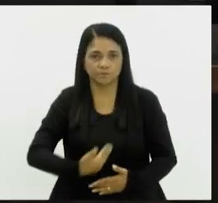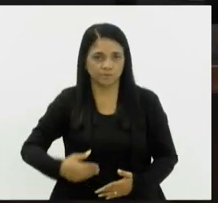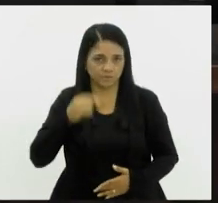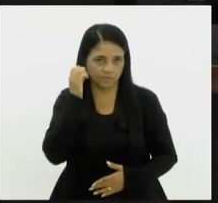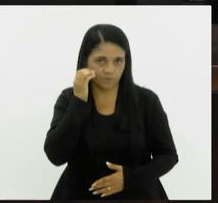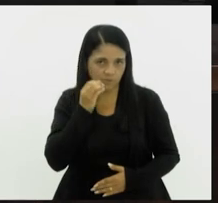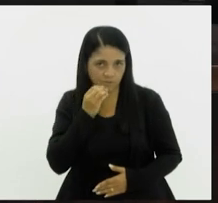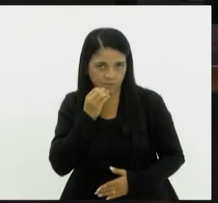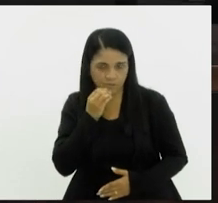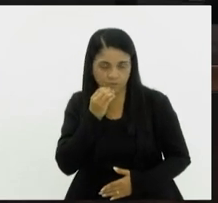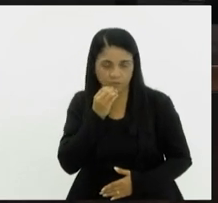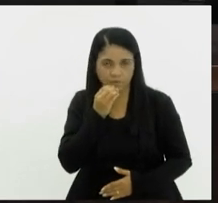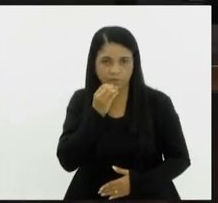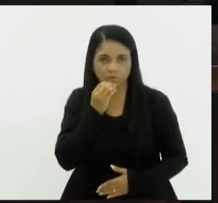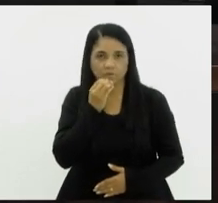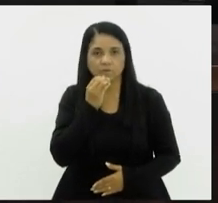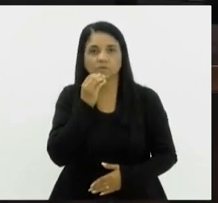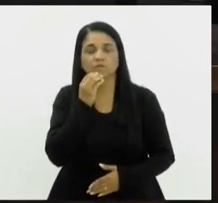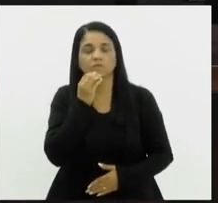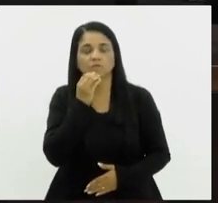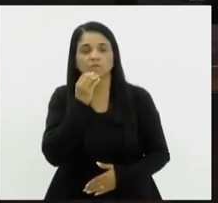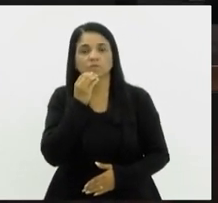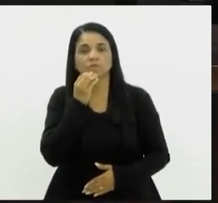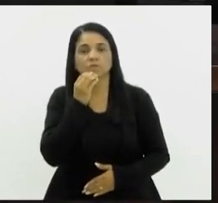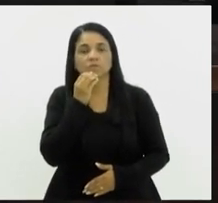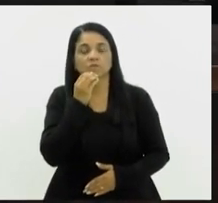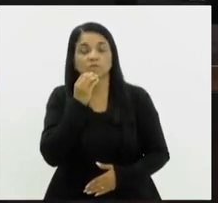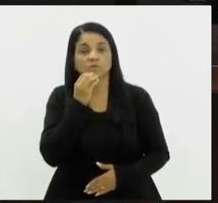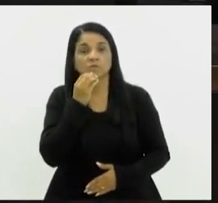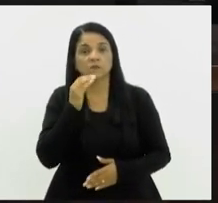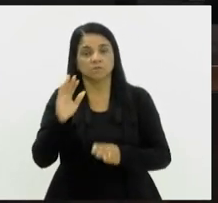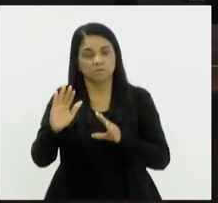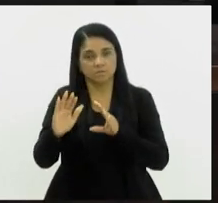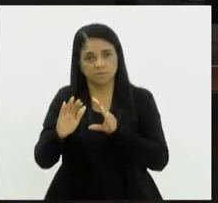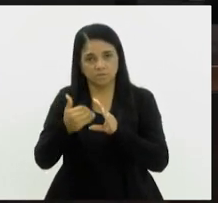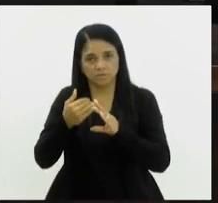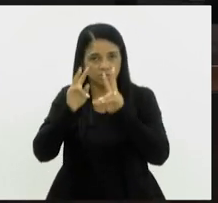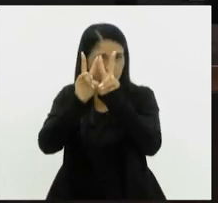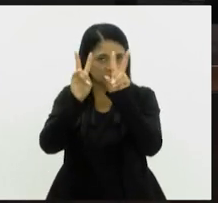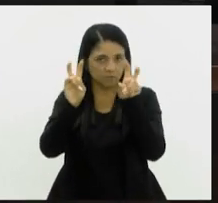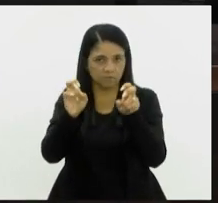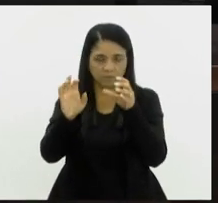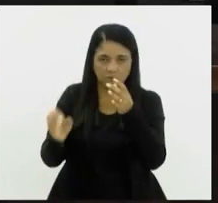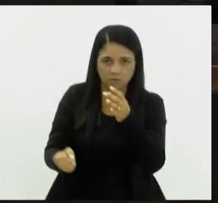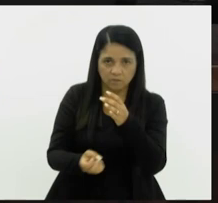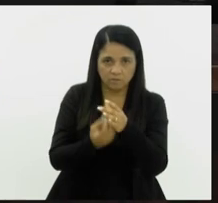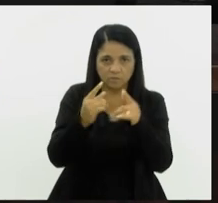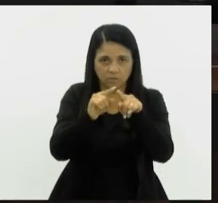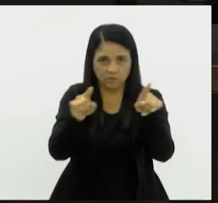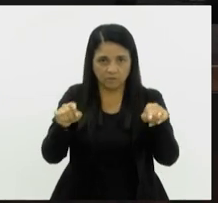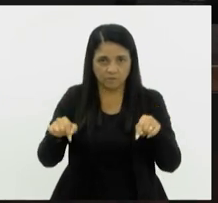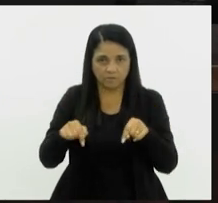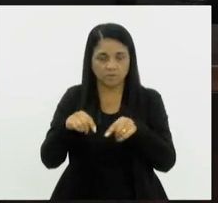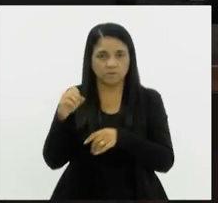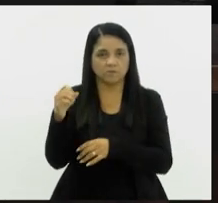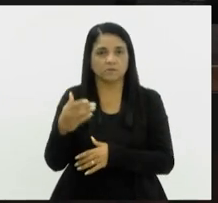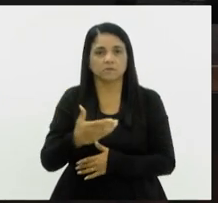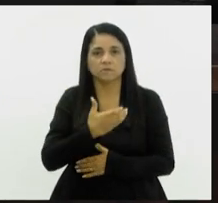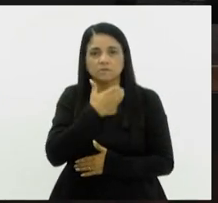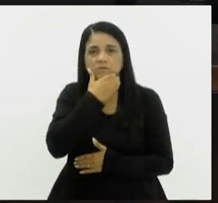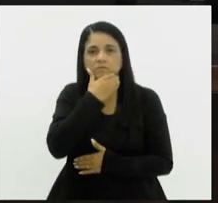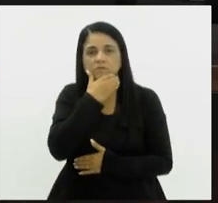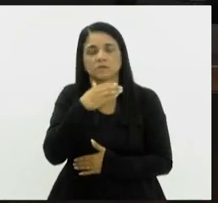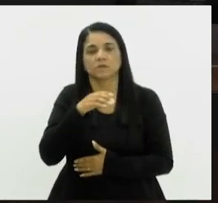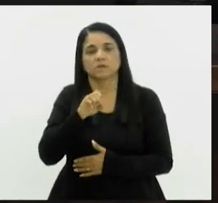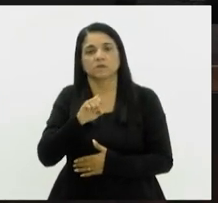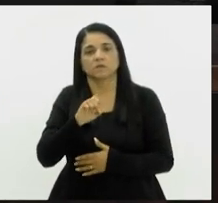excelentíssimo governador do estado do Rio de Janeiro, Cláudio Castro, envio de mensagem expondo sobre a criação do gabinete de crise da epidemia